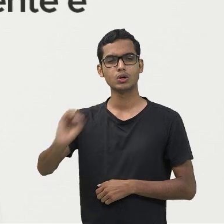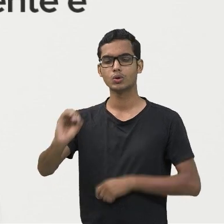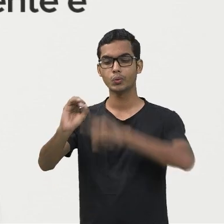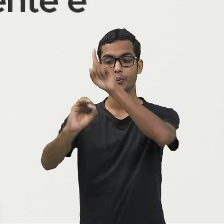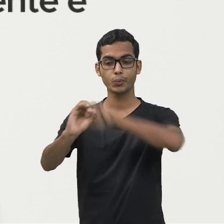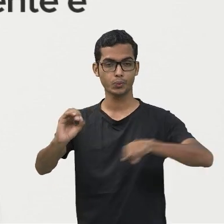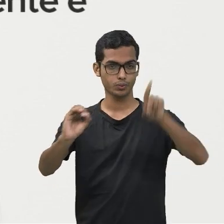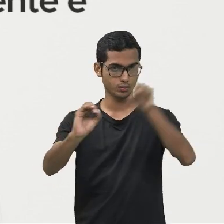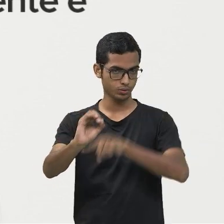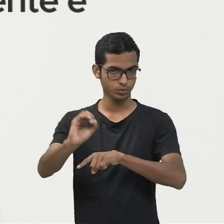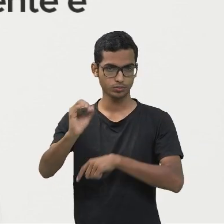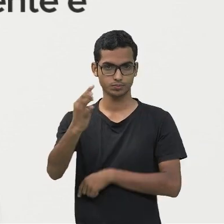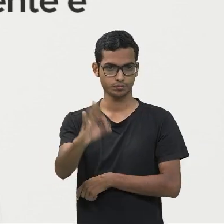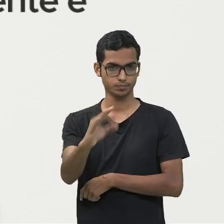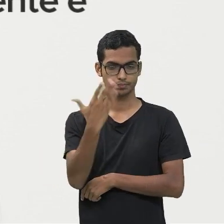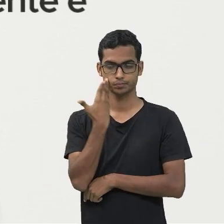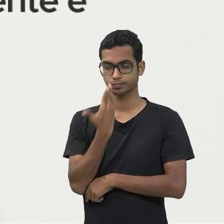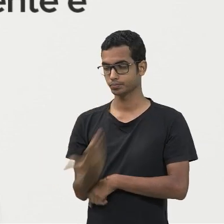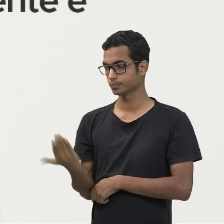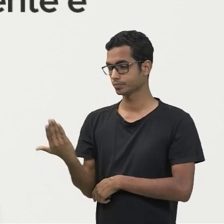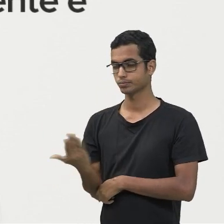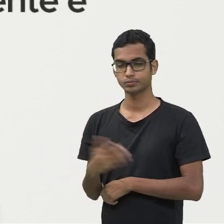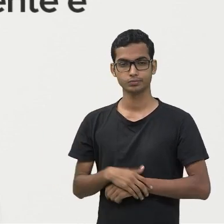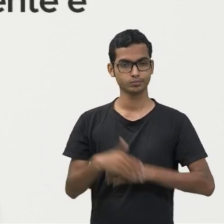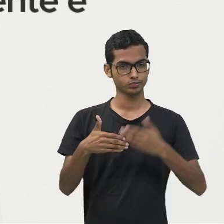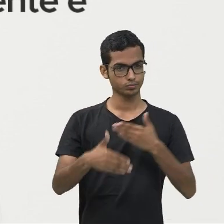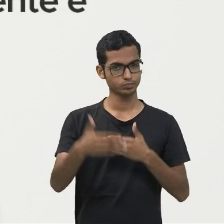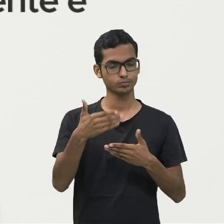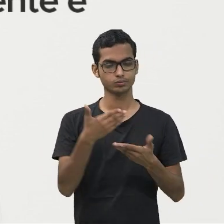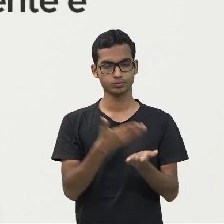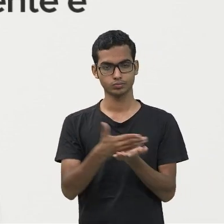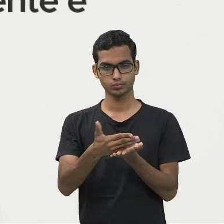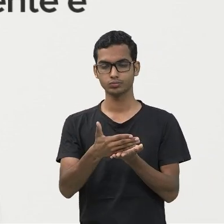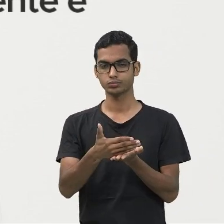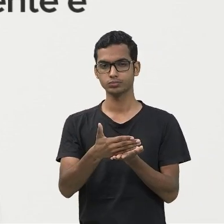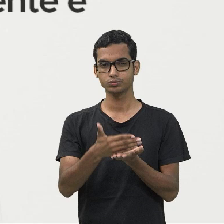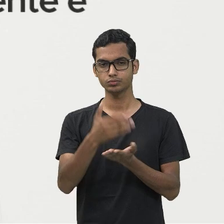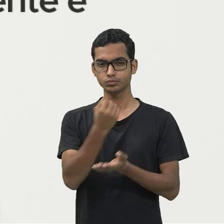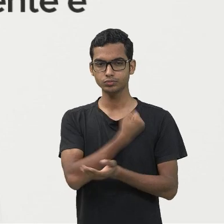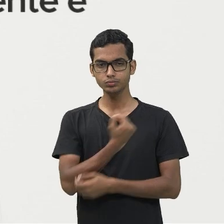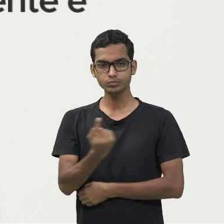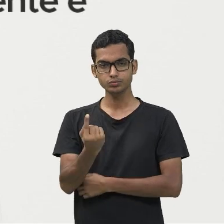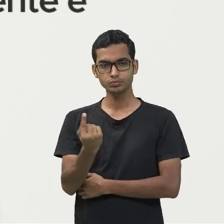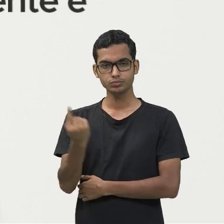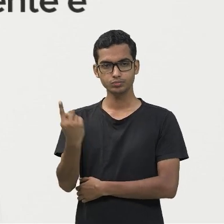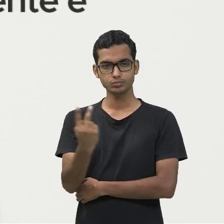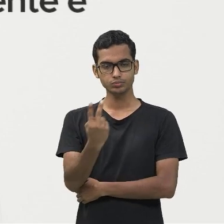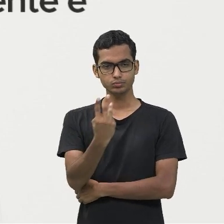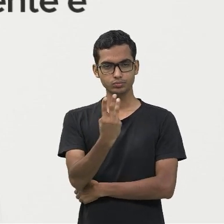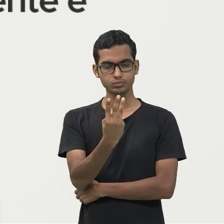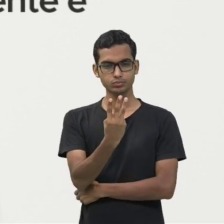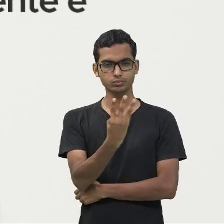está começando do número 1, tá? Então, aqui eu tenho 1, 2, 3,